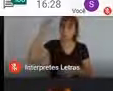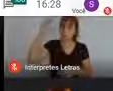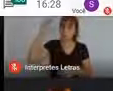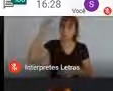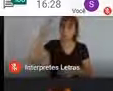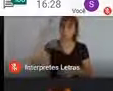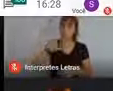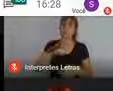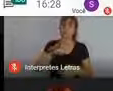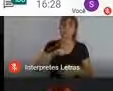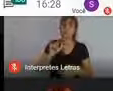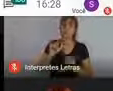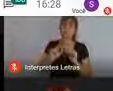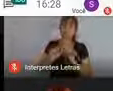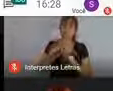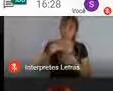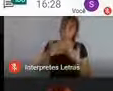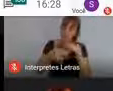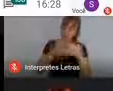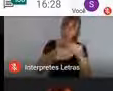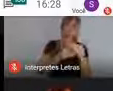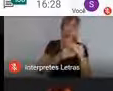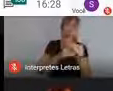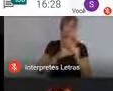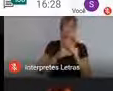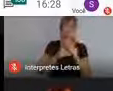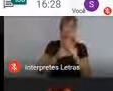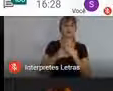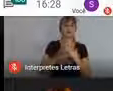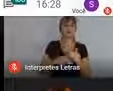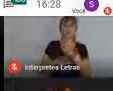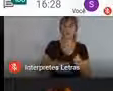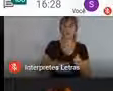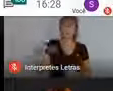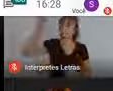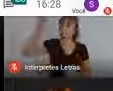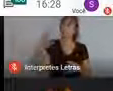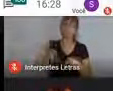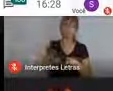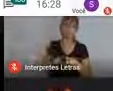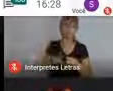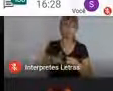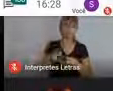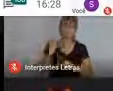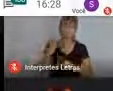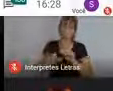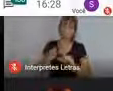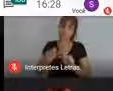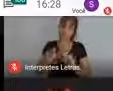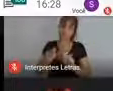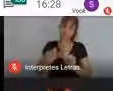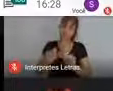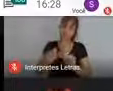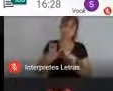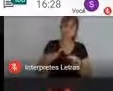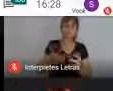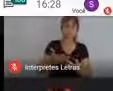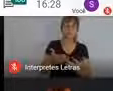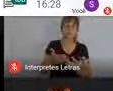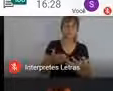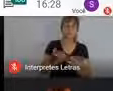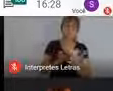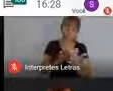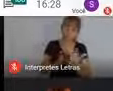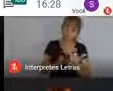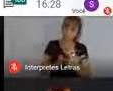o desenvolvimento, a evolução, a ampliação desses estudos. E esses